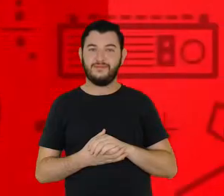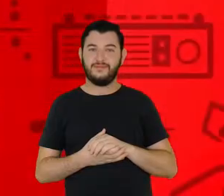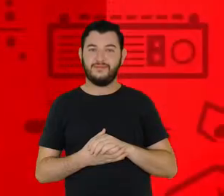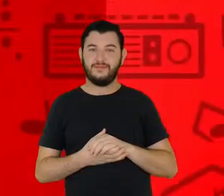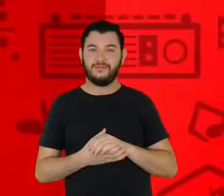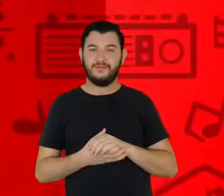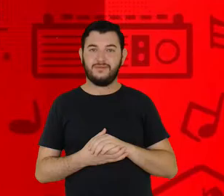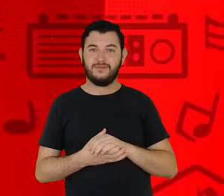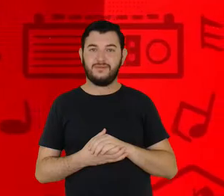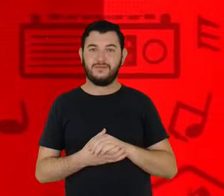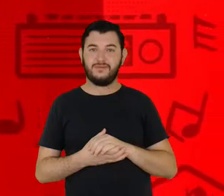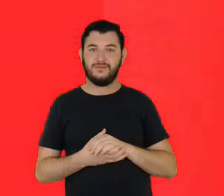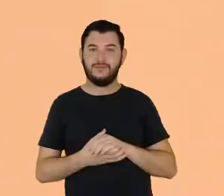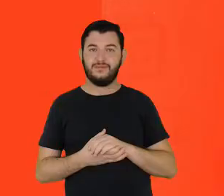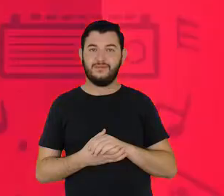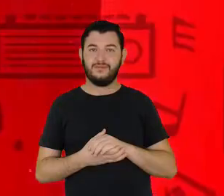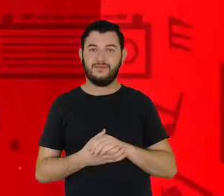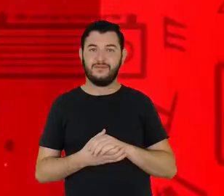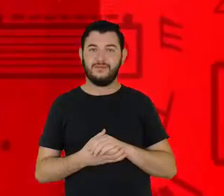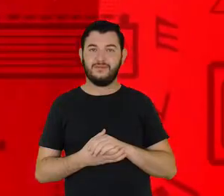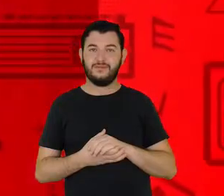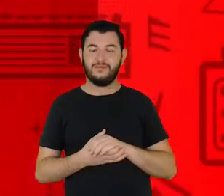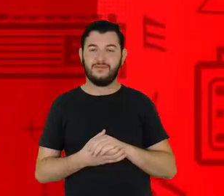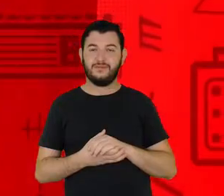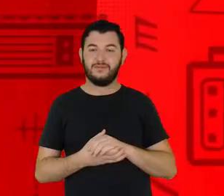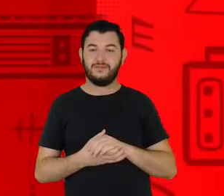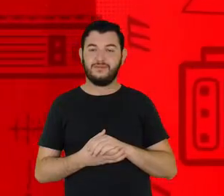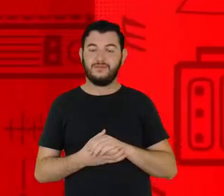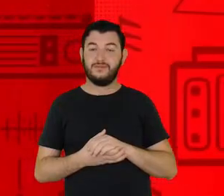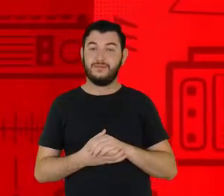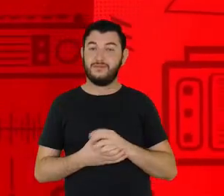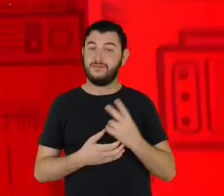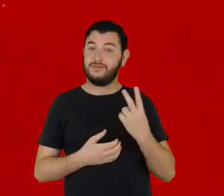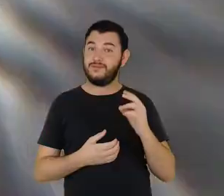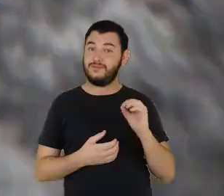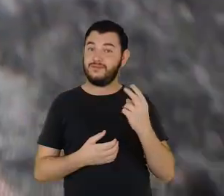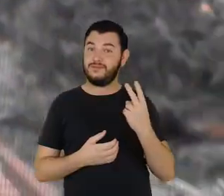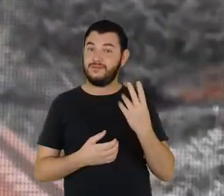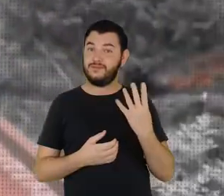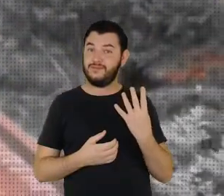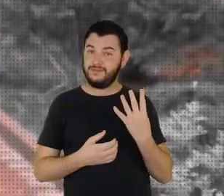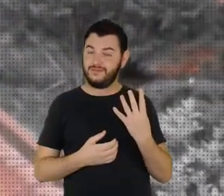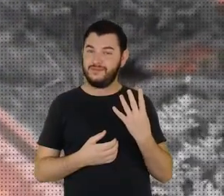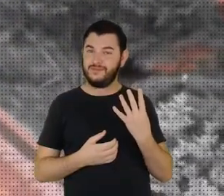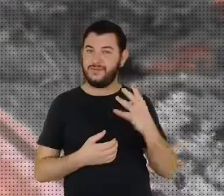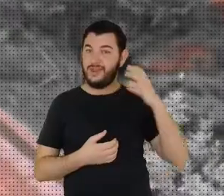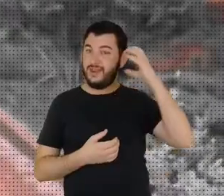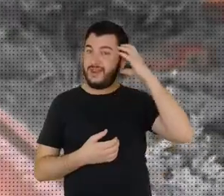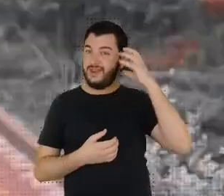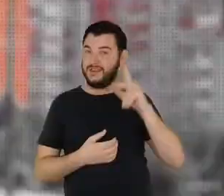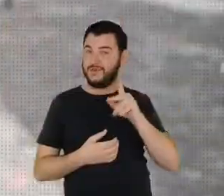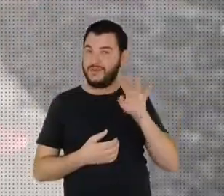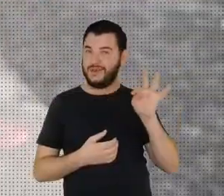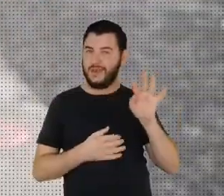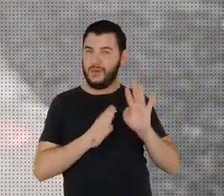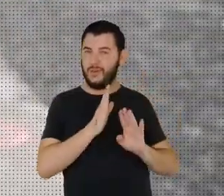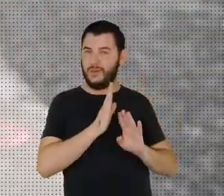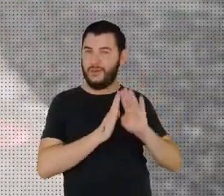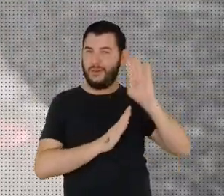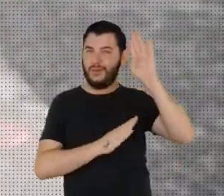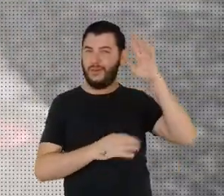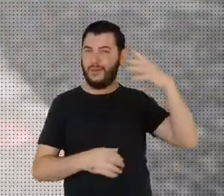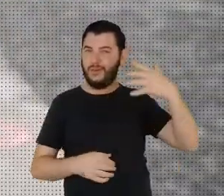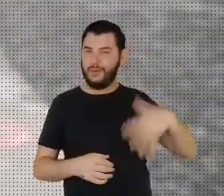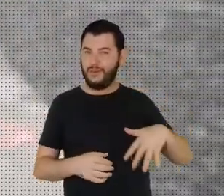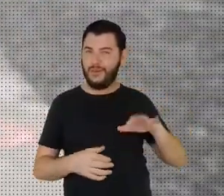Em 2024, a Rádio PT conquistou um crescimento impressionante, conectando mais e mais pessoas com informação